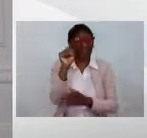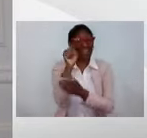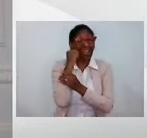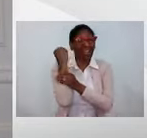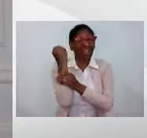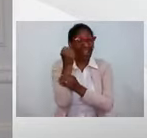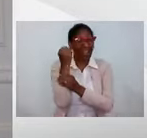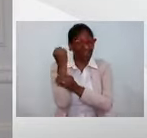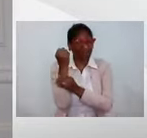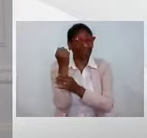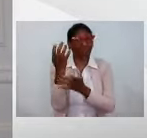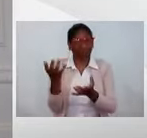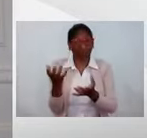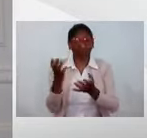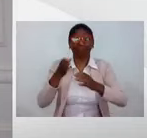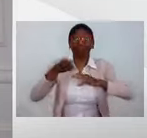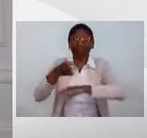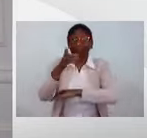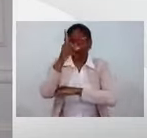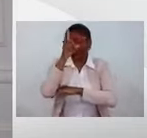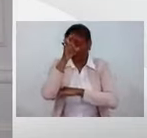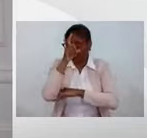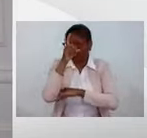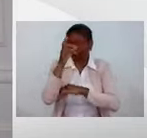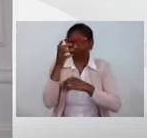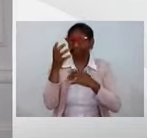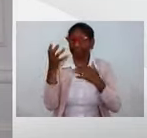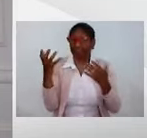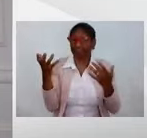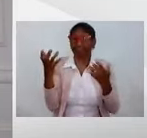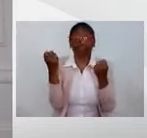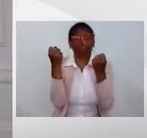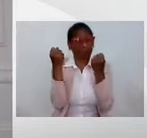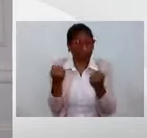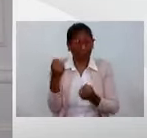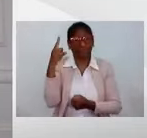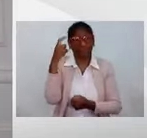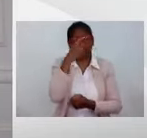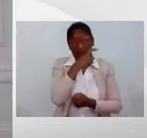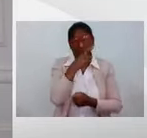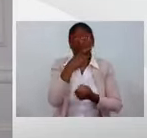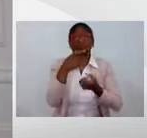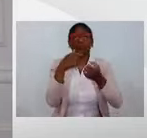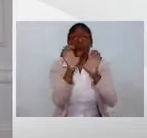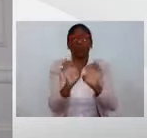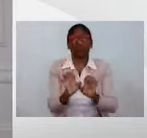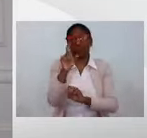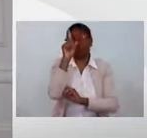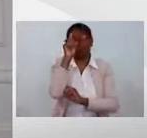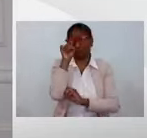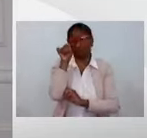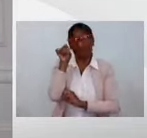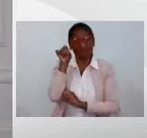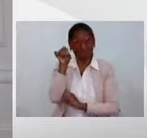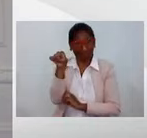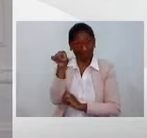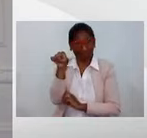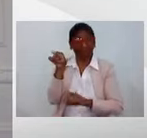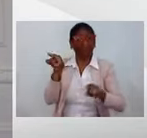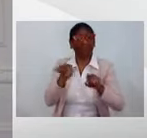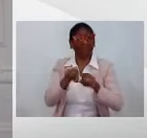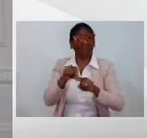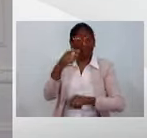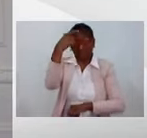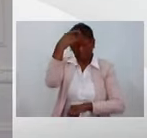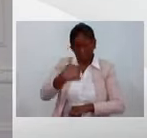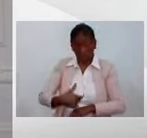graves que demandem atendimento hospitalar, com isso se sobrecarregue menos as estruturas hospitalares e também a pessoa que eventualmente